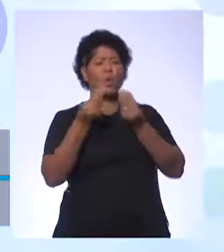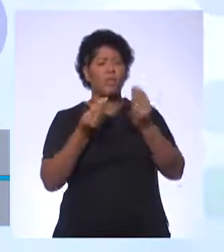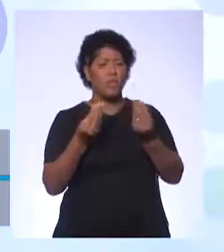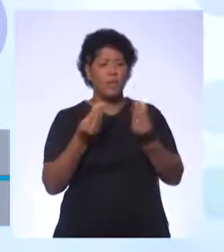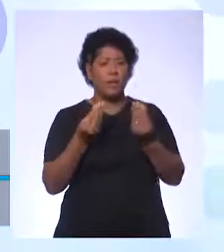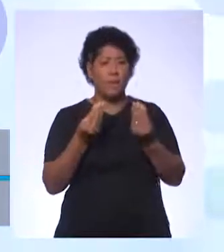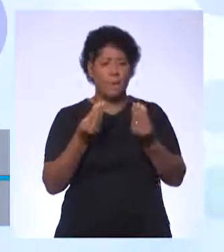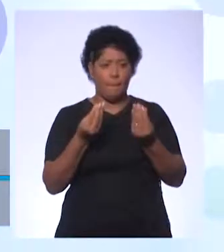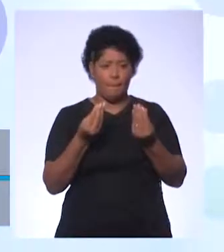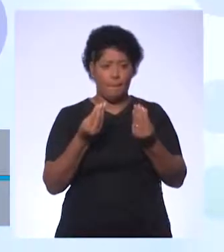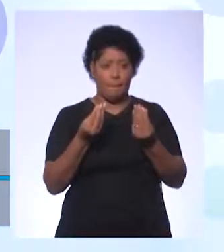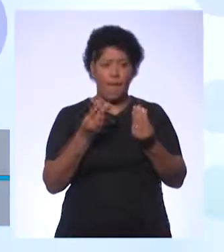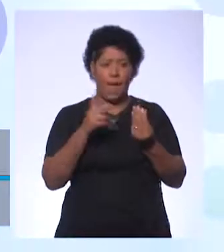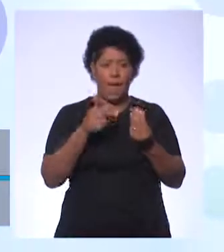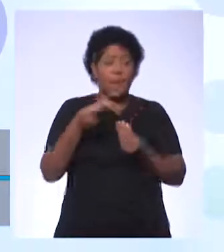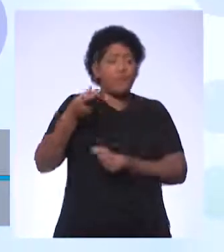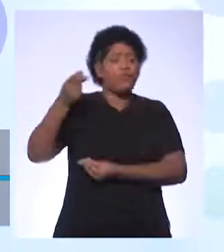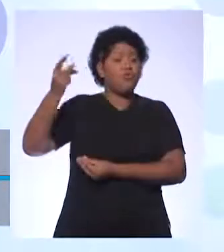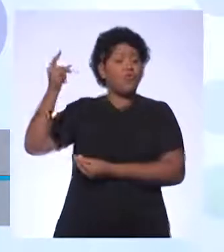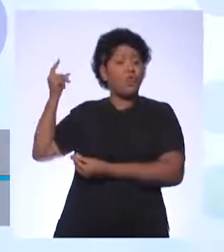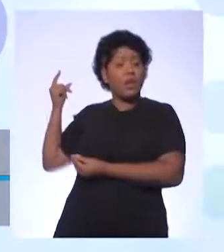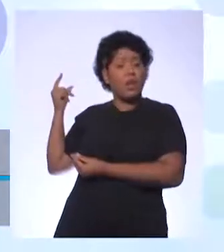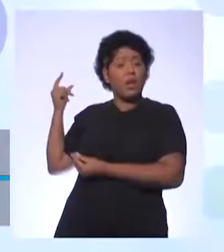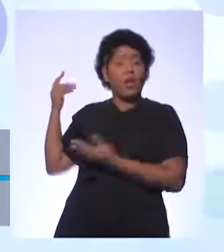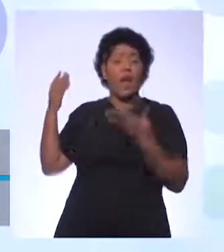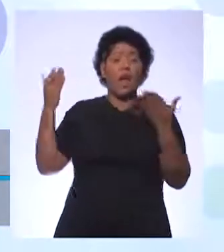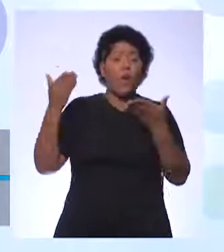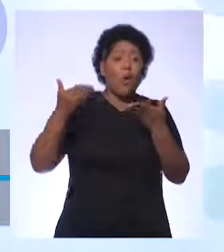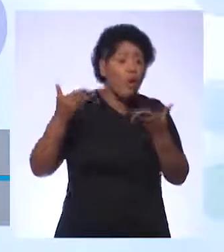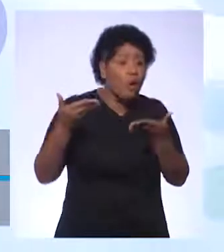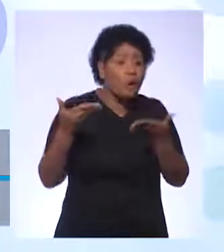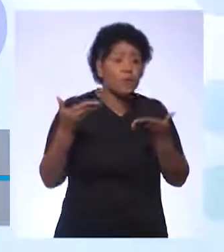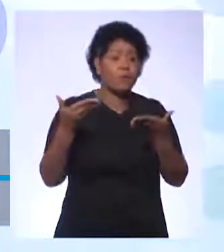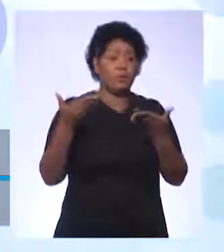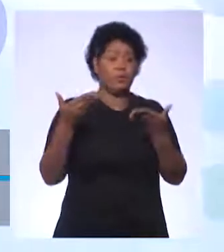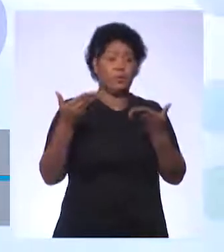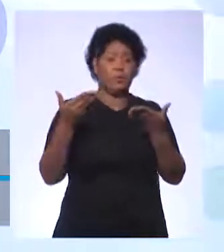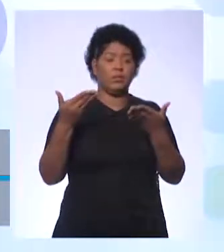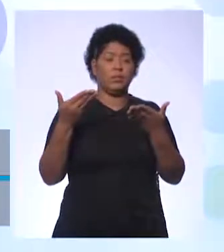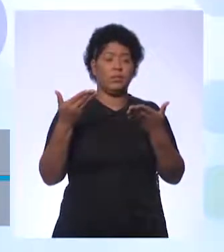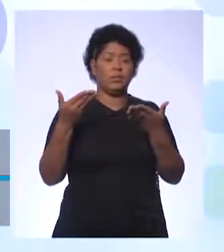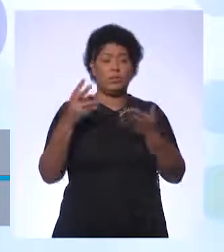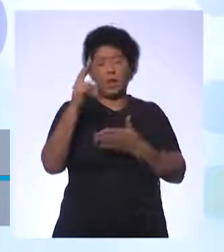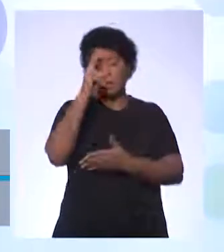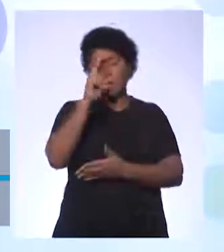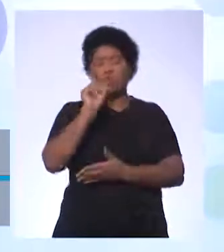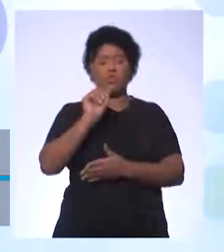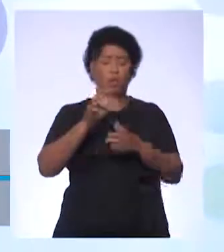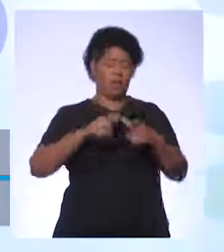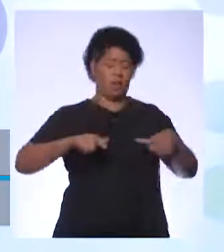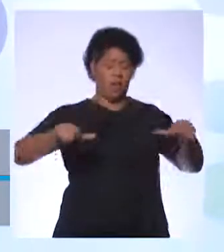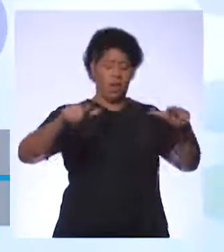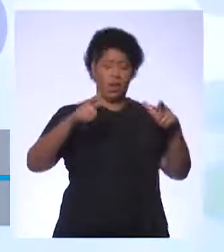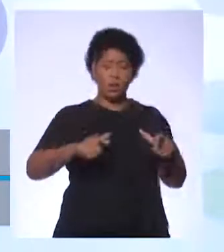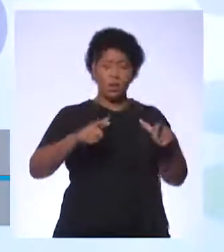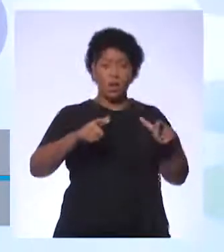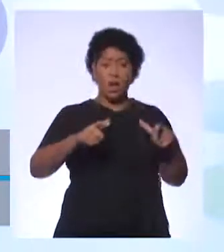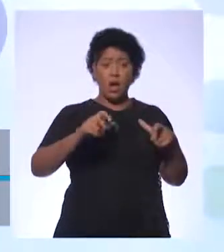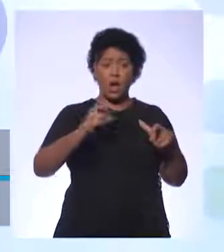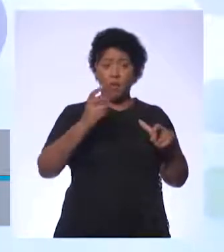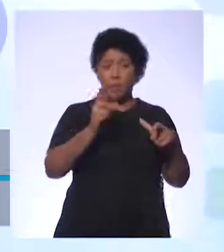com as características antigas? Terão características modernas? A história, o cenário mesmo é só esse? Eu vou mudar de